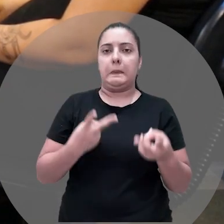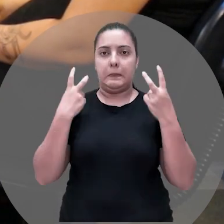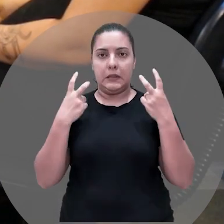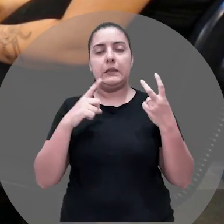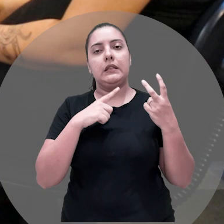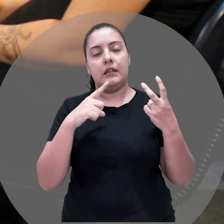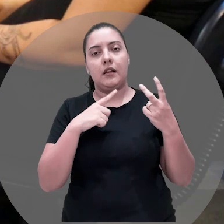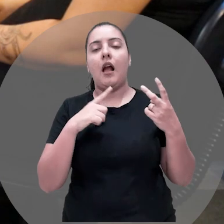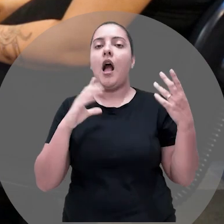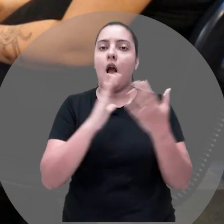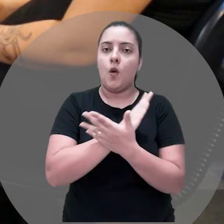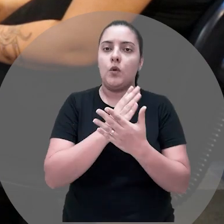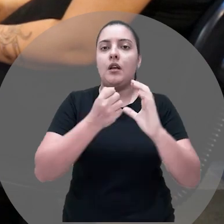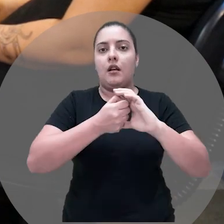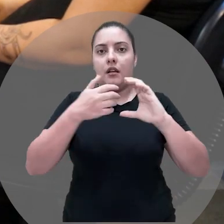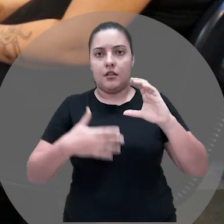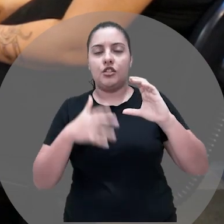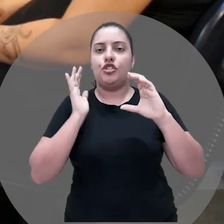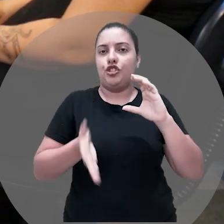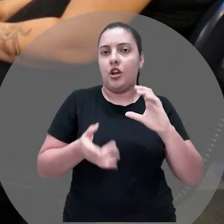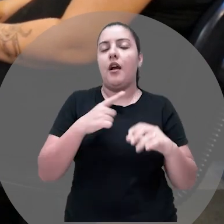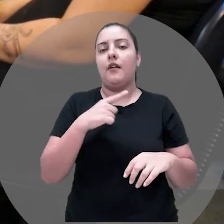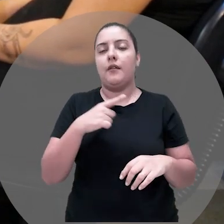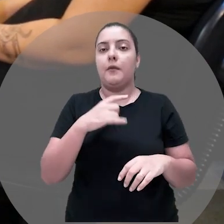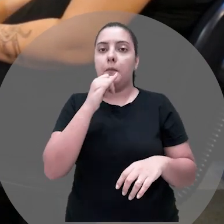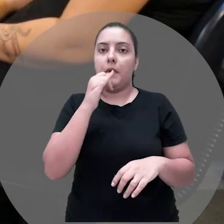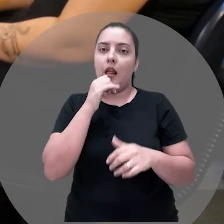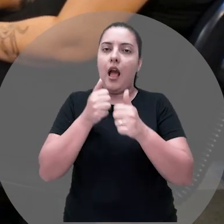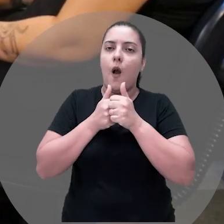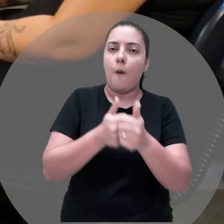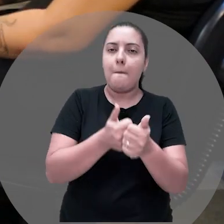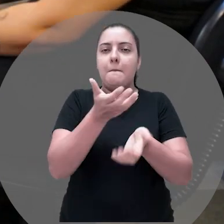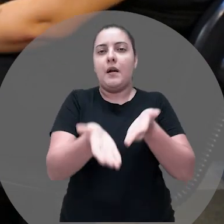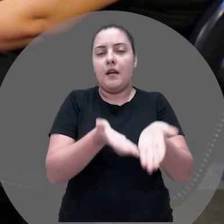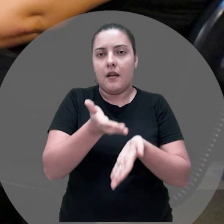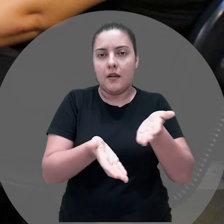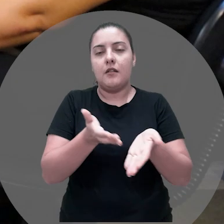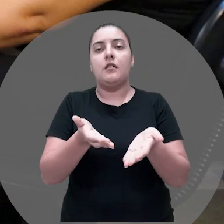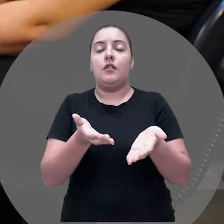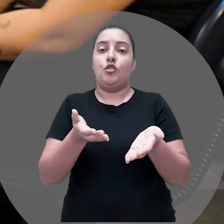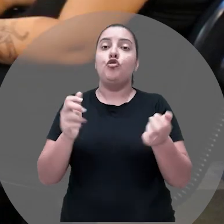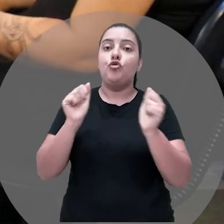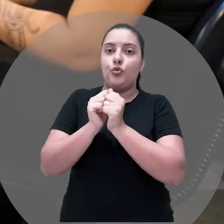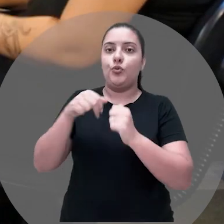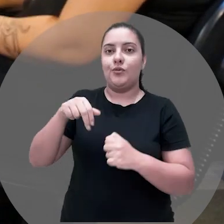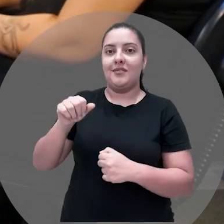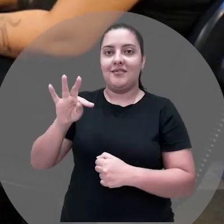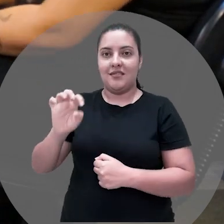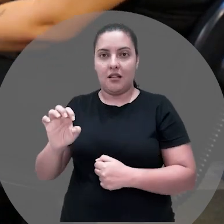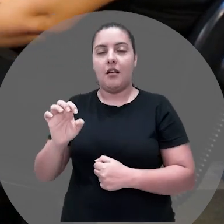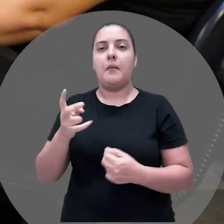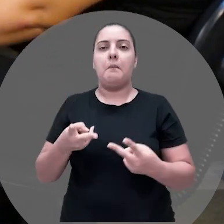também percebe né que tem algumas características que a gente também faz o acompanhamento enquanto equipe do Norte